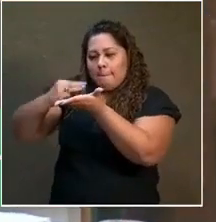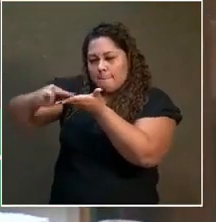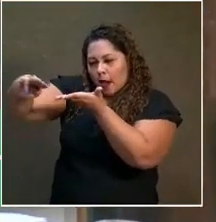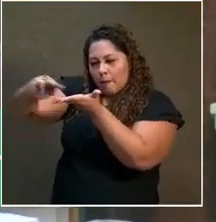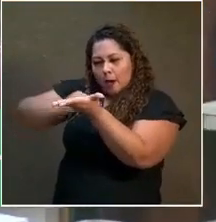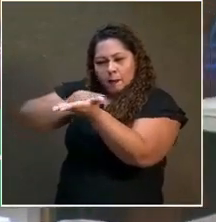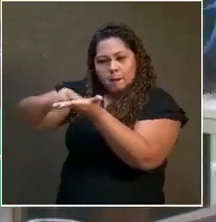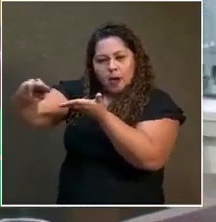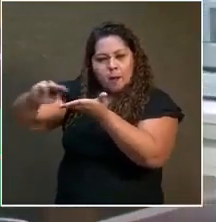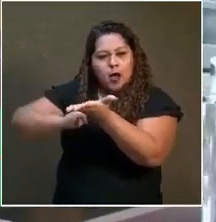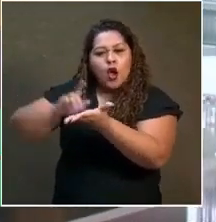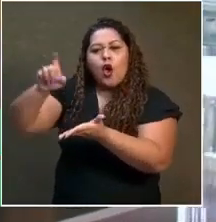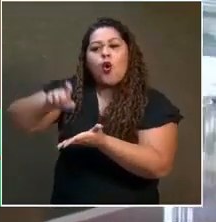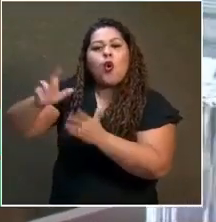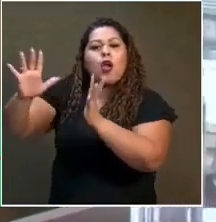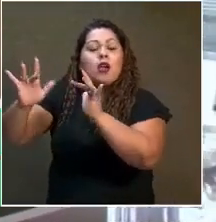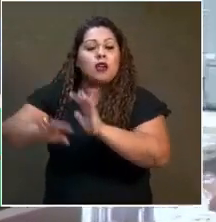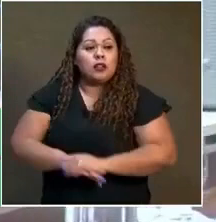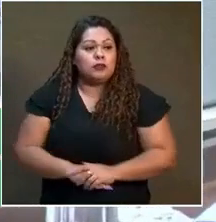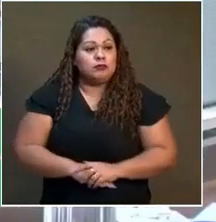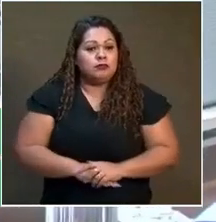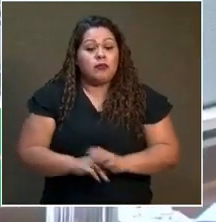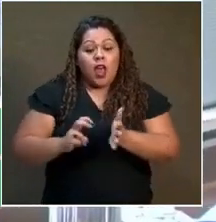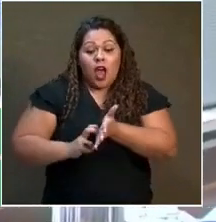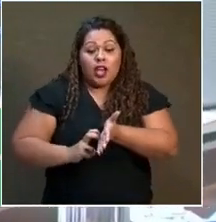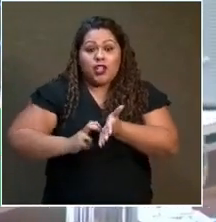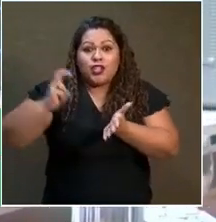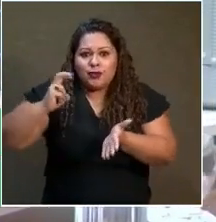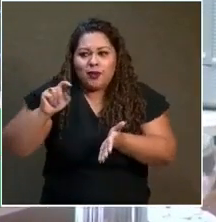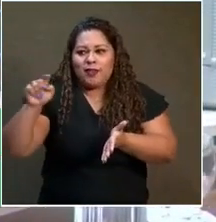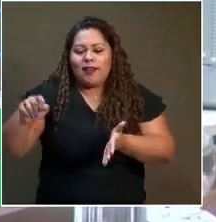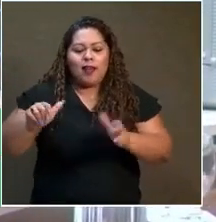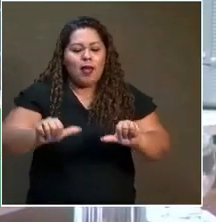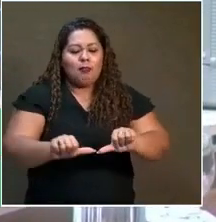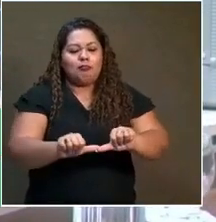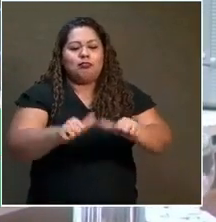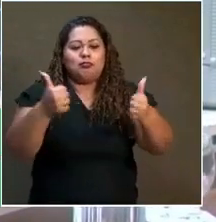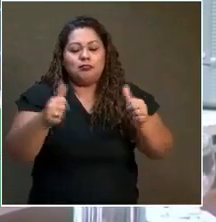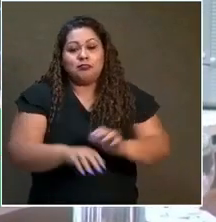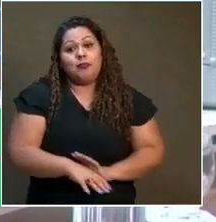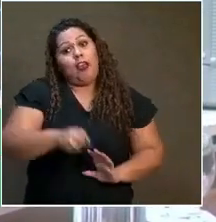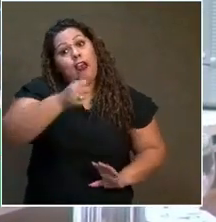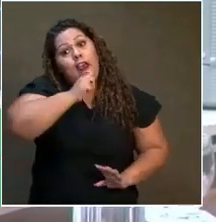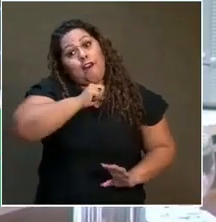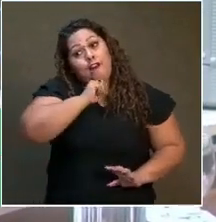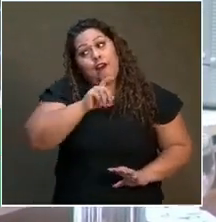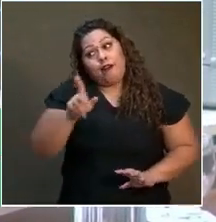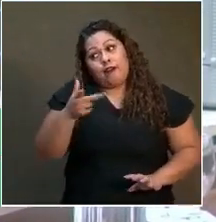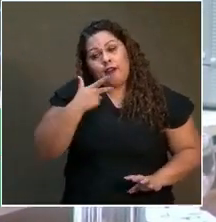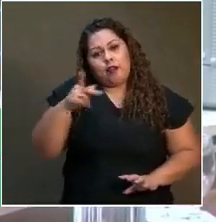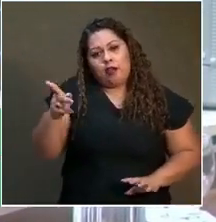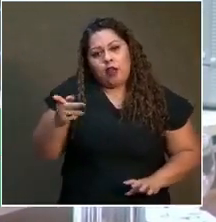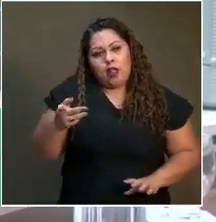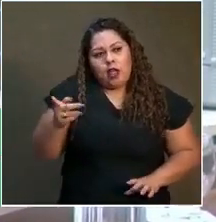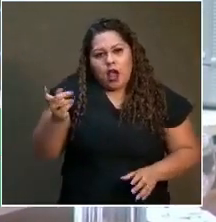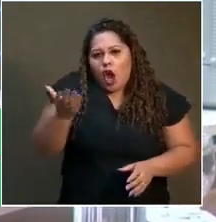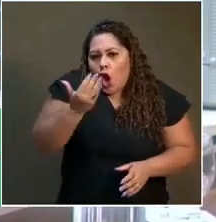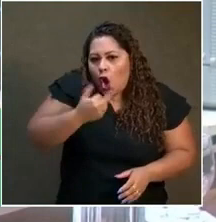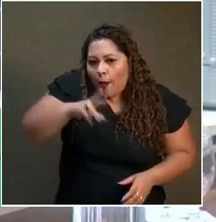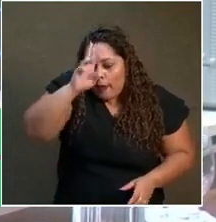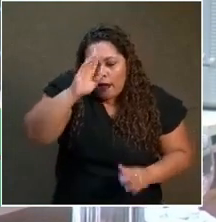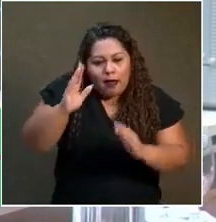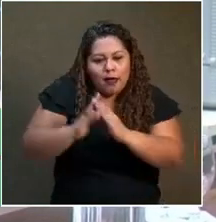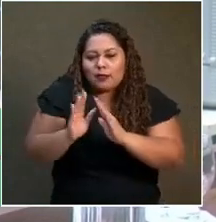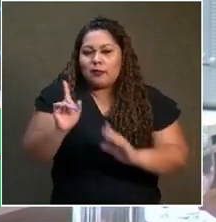Pela manhã, a noiva termina com ele. A avó falou, ele não almoçaram em casa. O